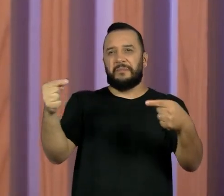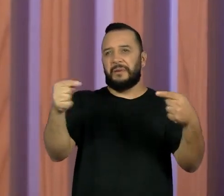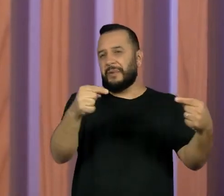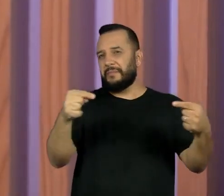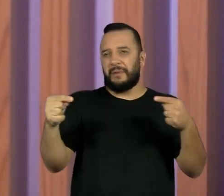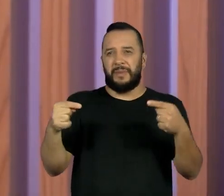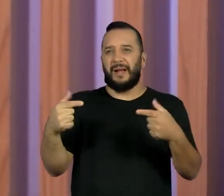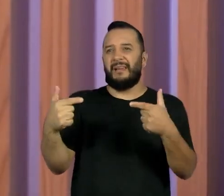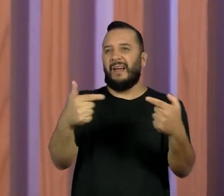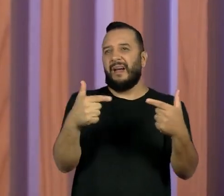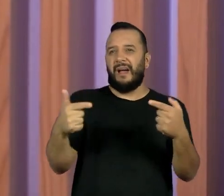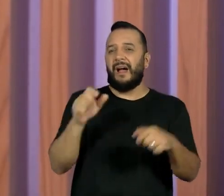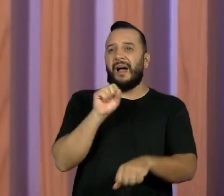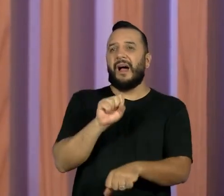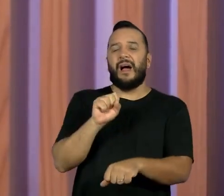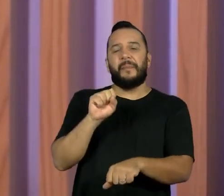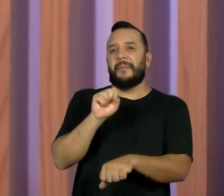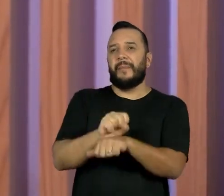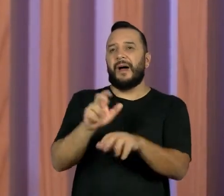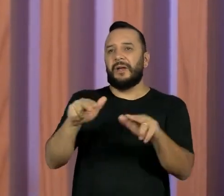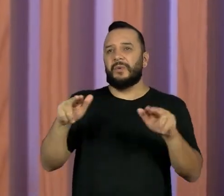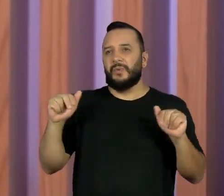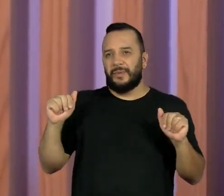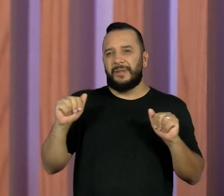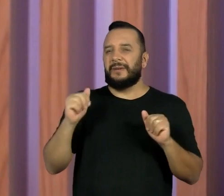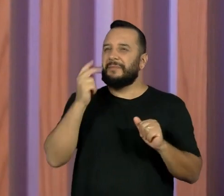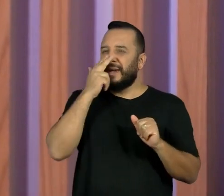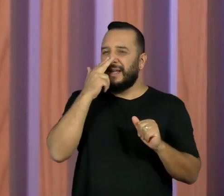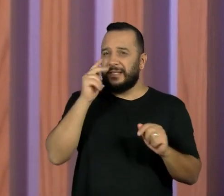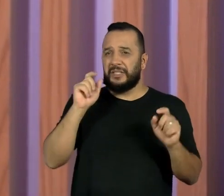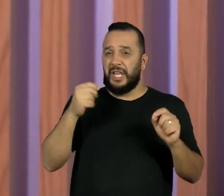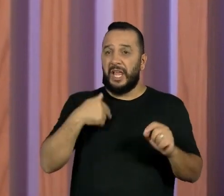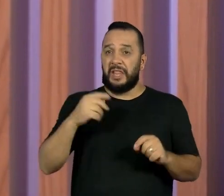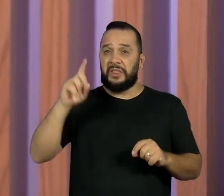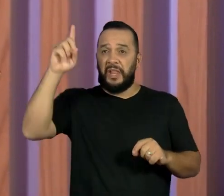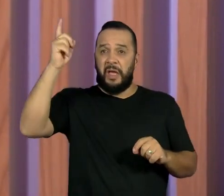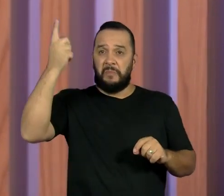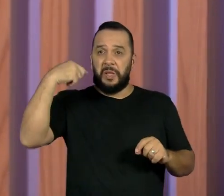que o uso de Deus como